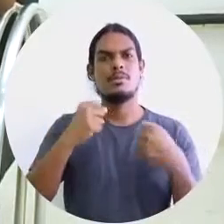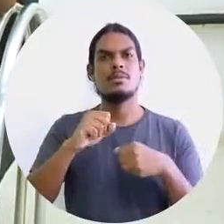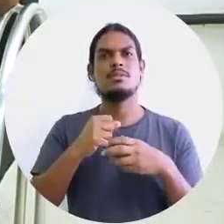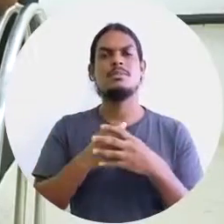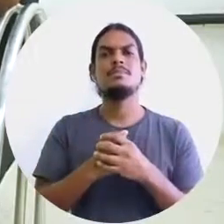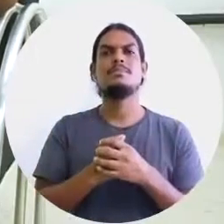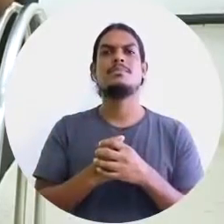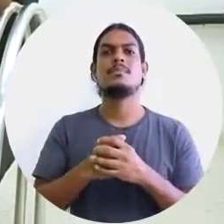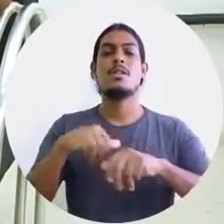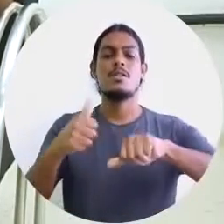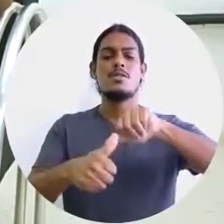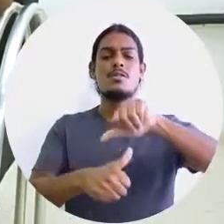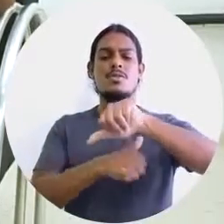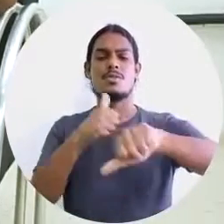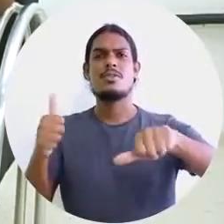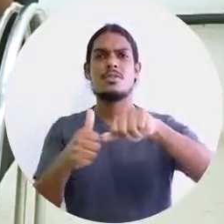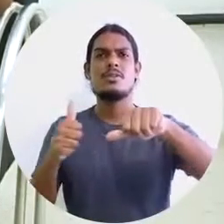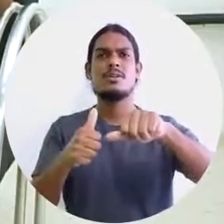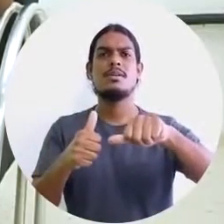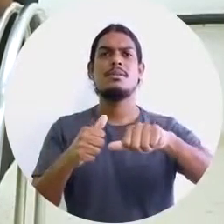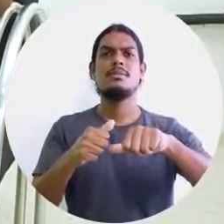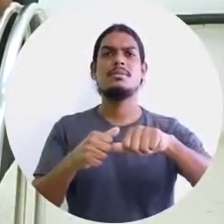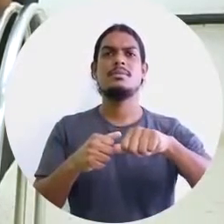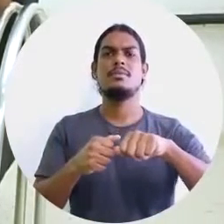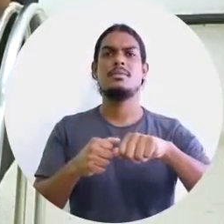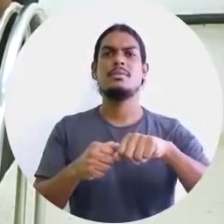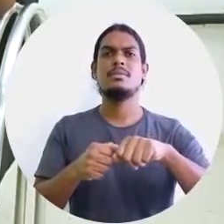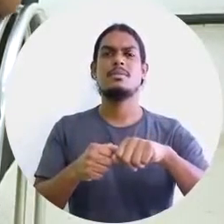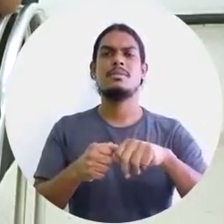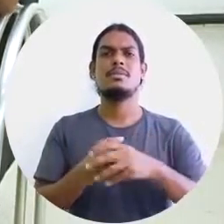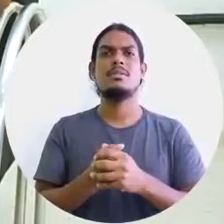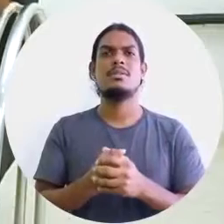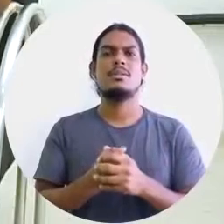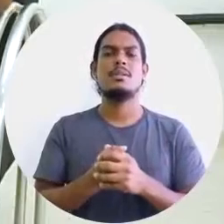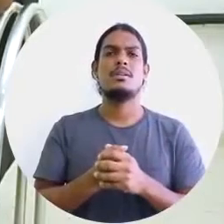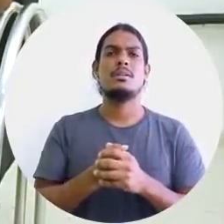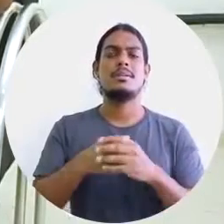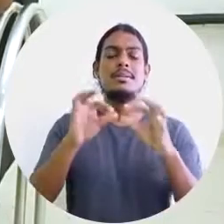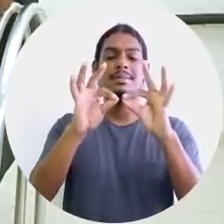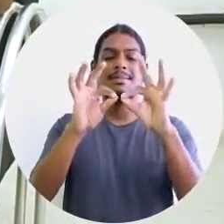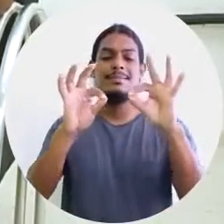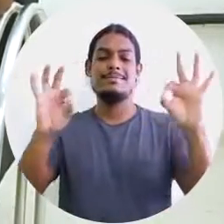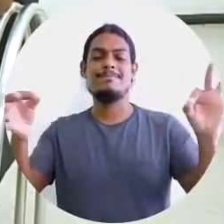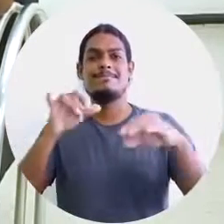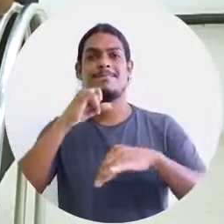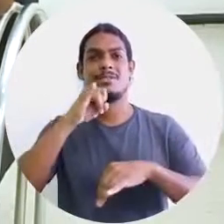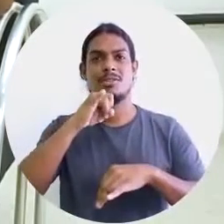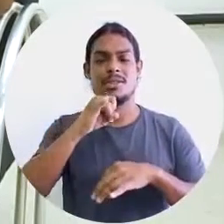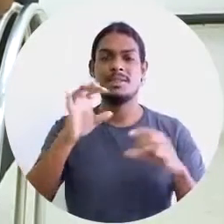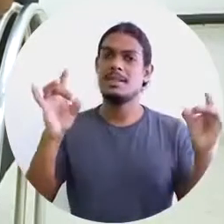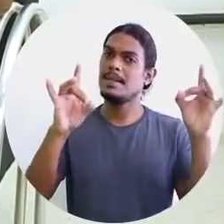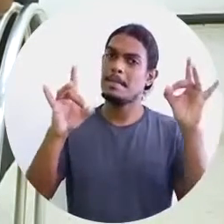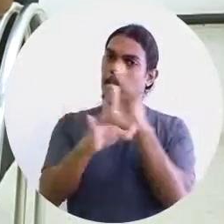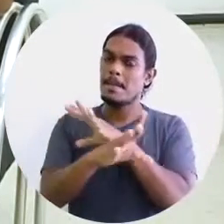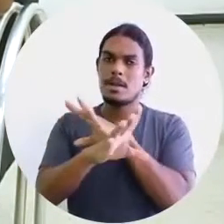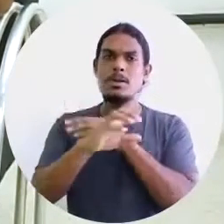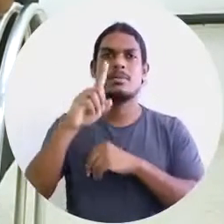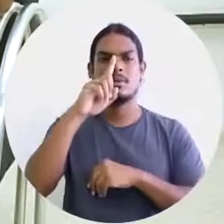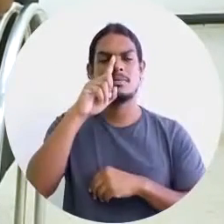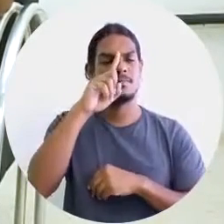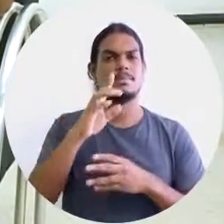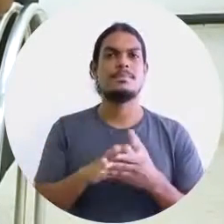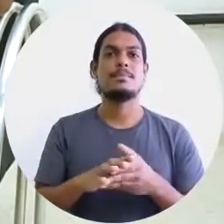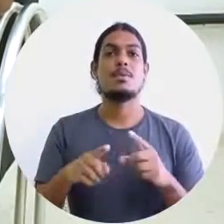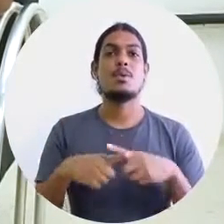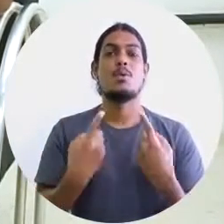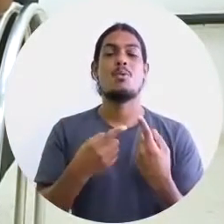instalação dali, botar em outro lugar, então aquela área fica livre daquele perigo. Mas a questão de você